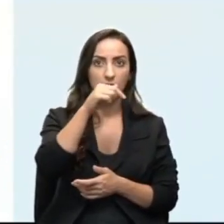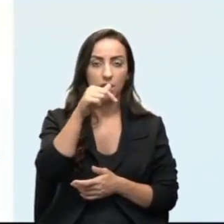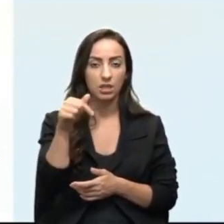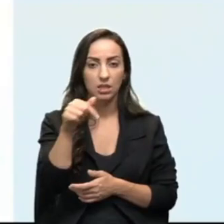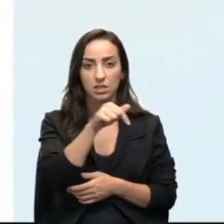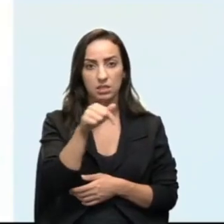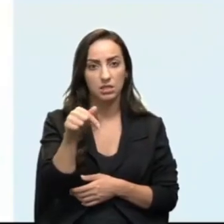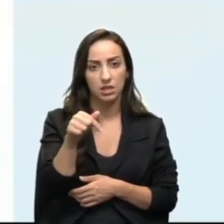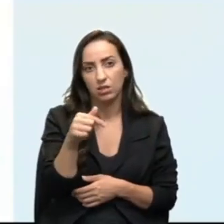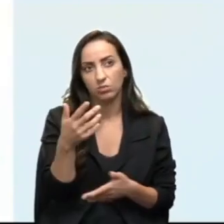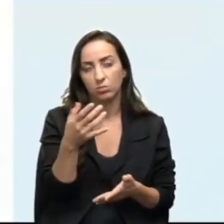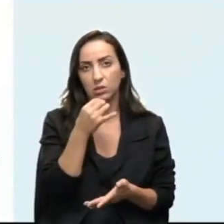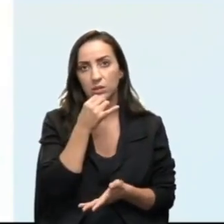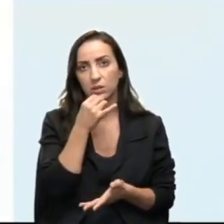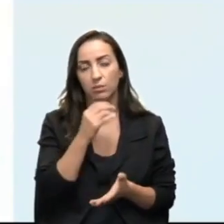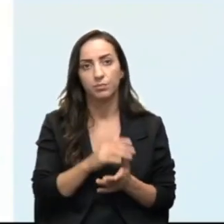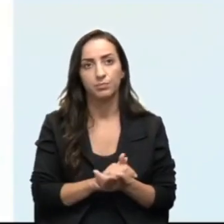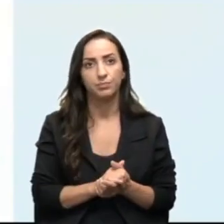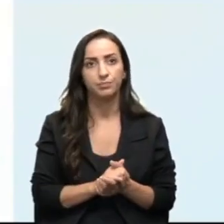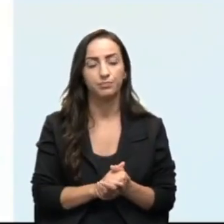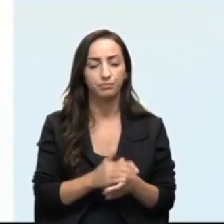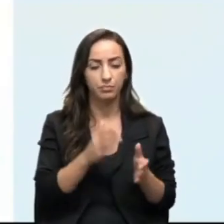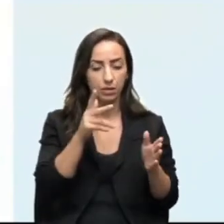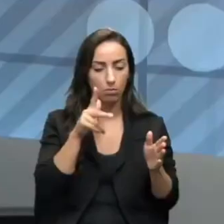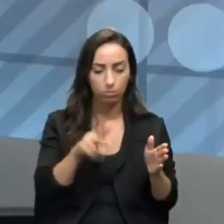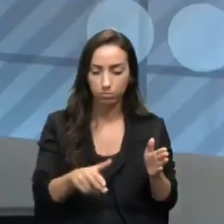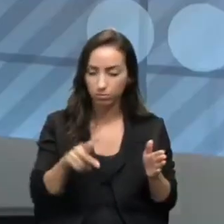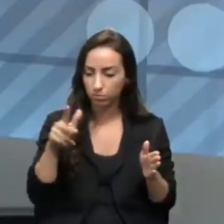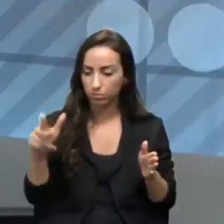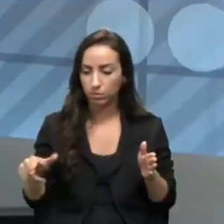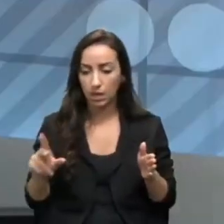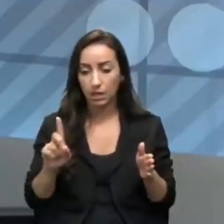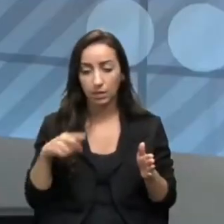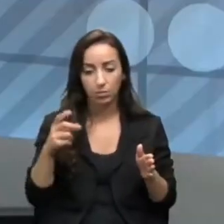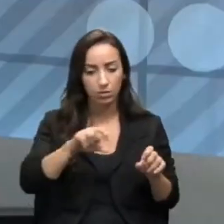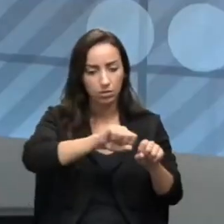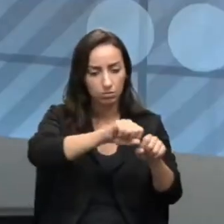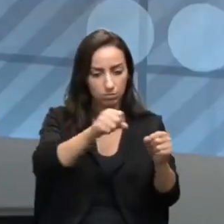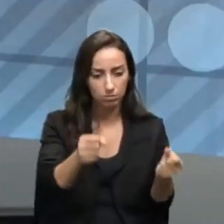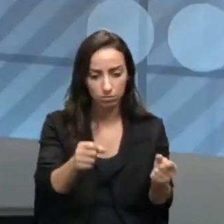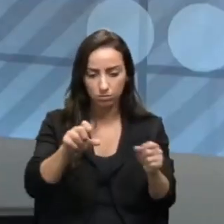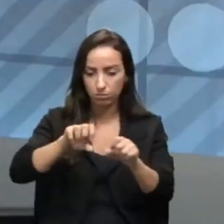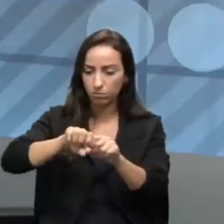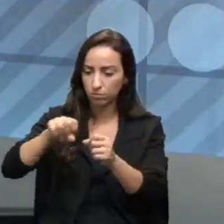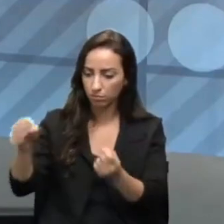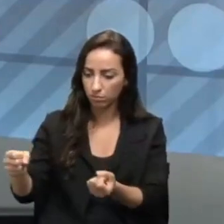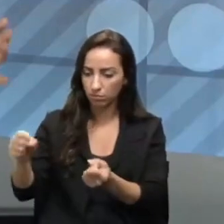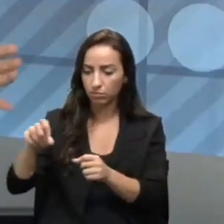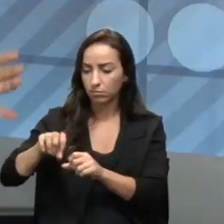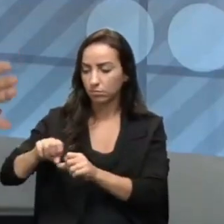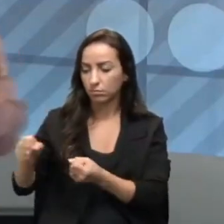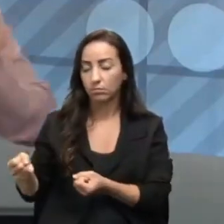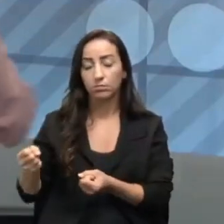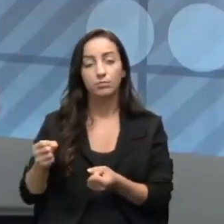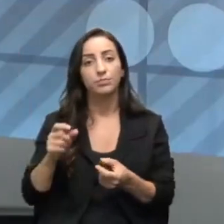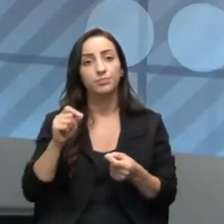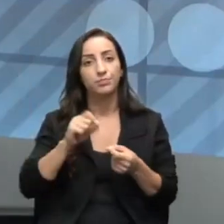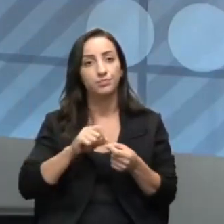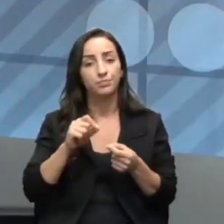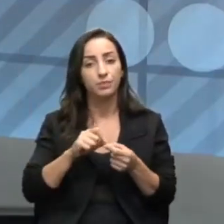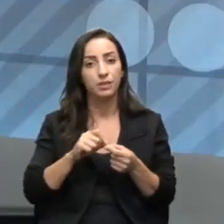77 centímetros. E depois, pessoal, ele vai dobrar esse estribo e vai fazer